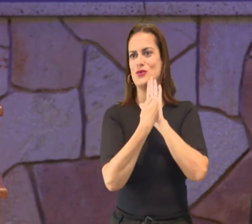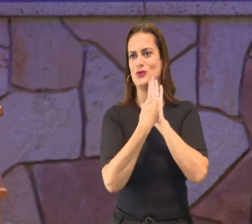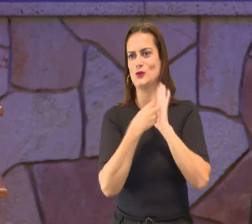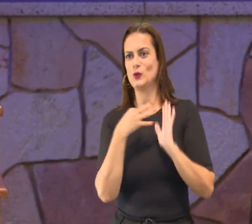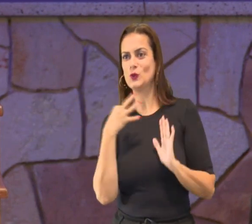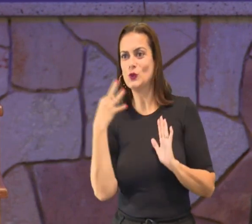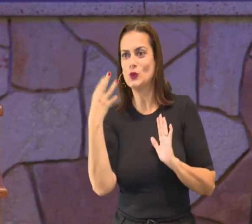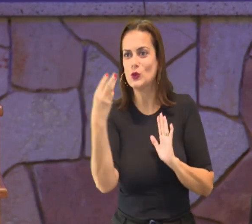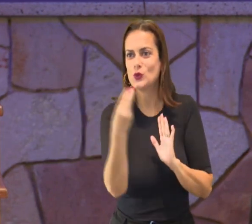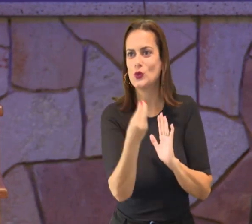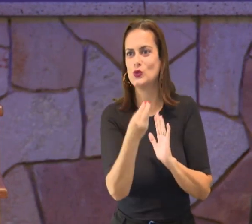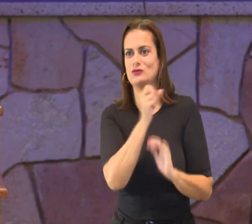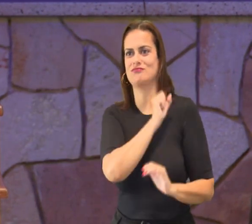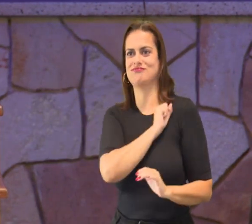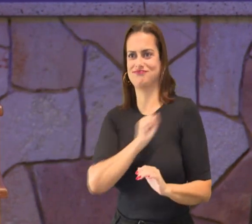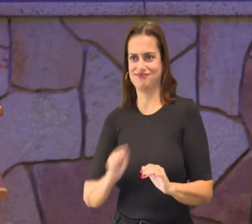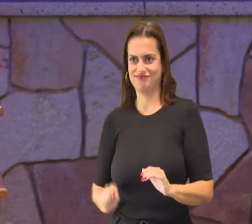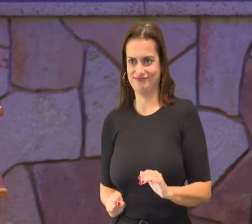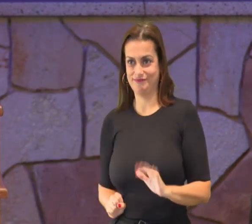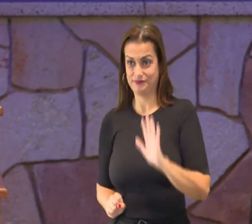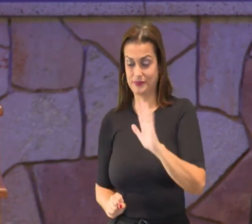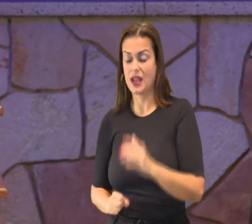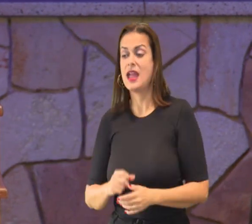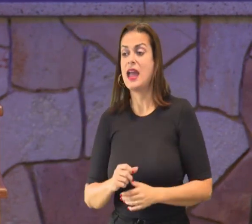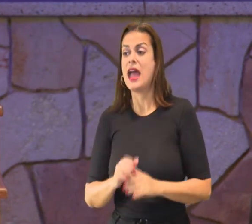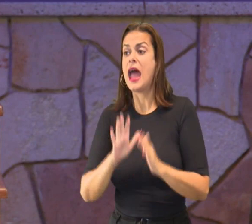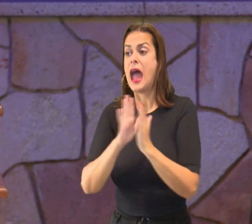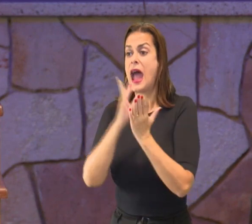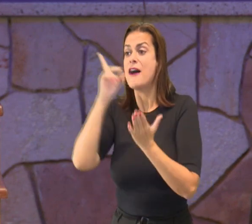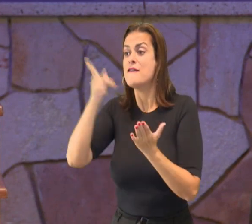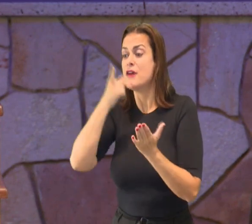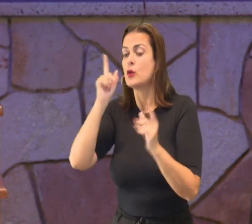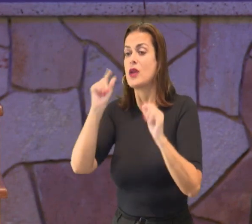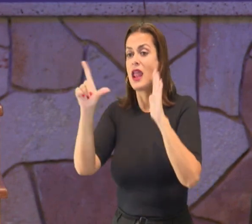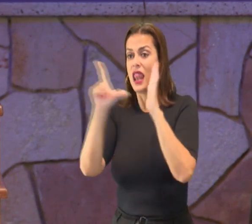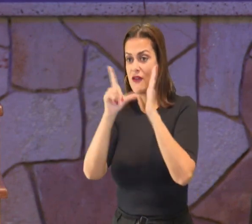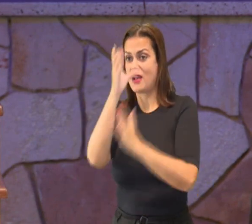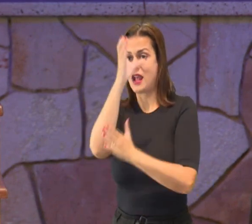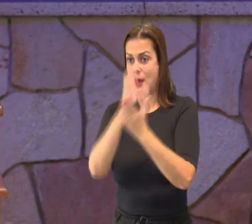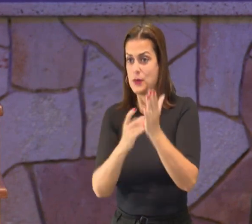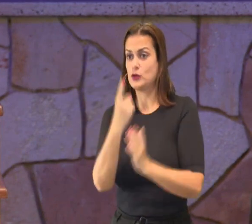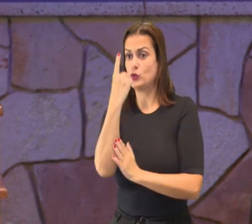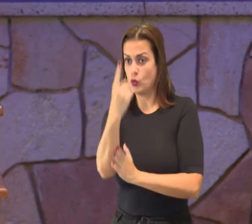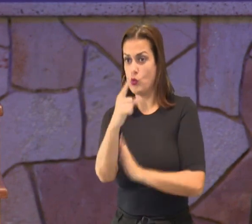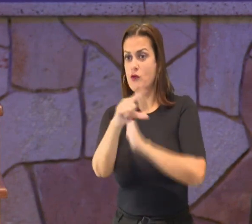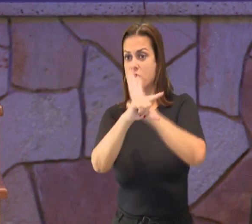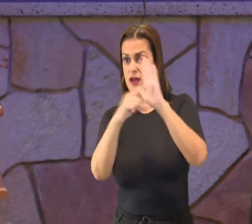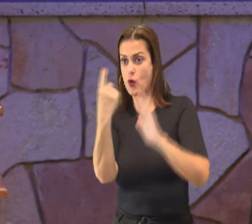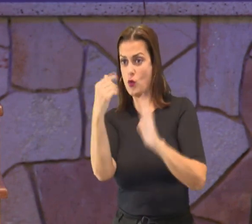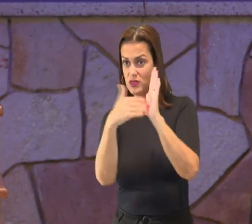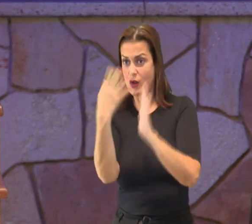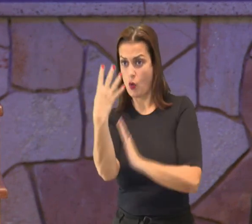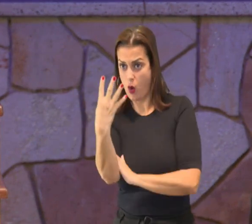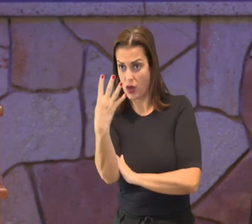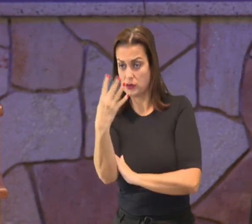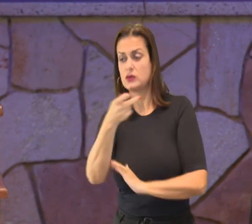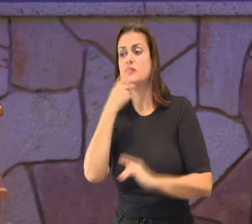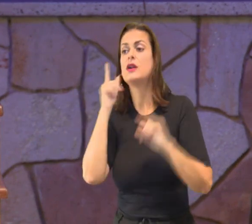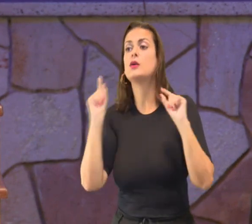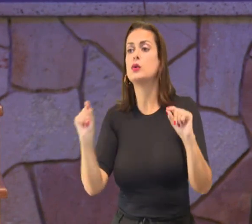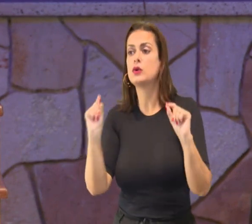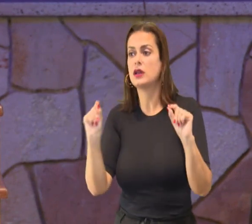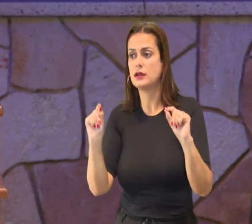na atividade sacerdotal. Diz a palavra do Senhor, Levítico, no capítulo de número 1, dos versos de 1 a 4, assim